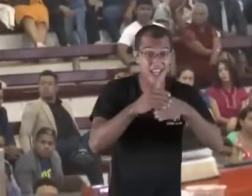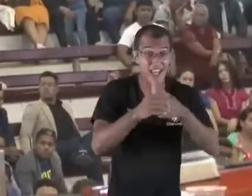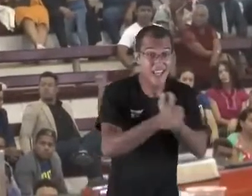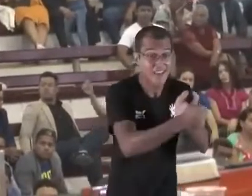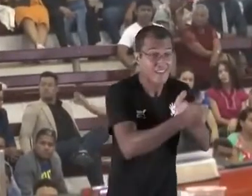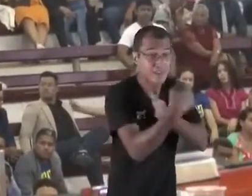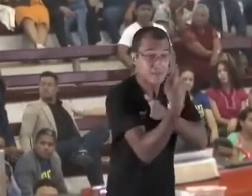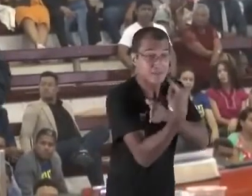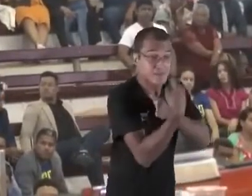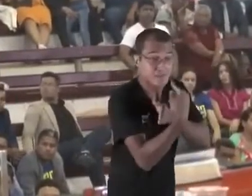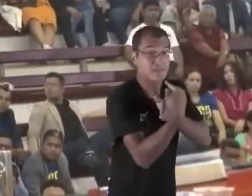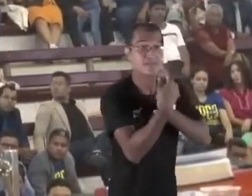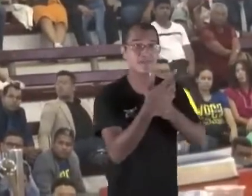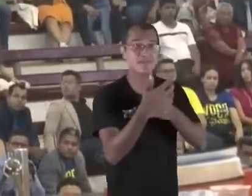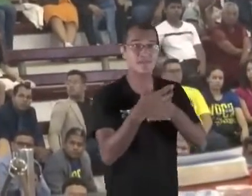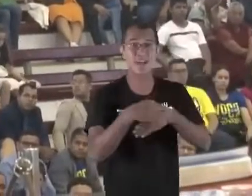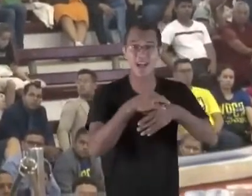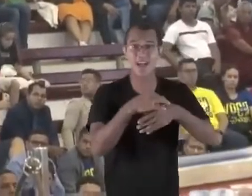levava o espírito.